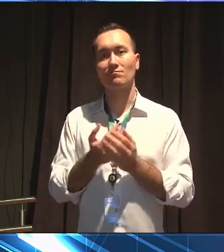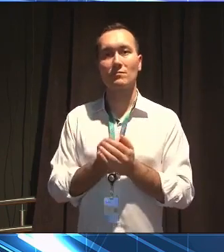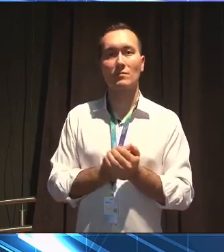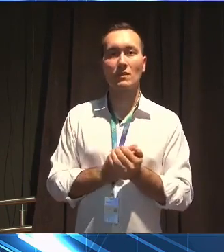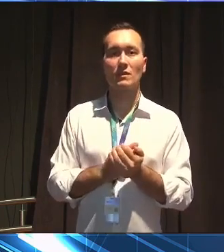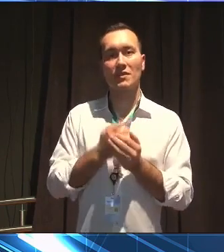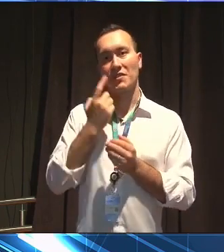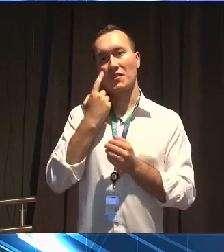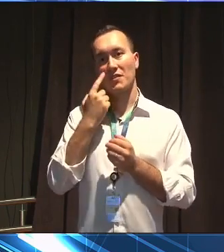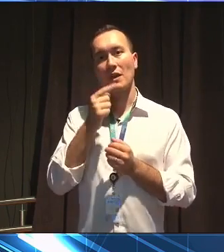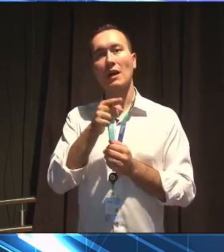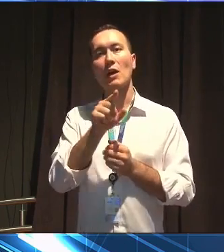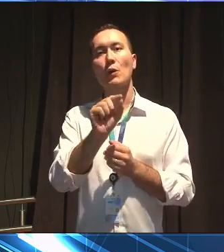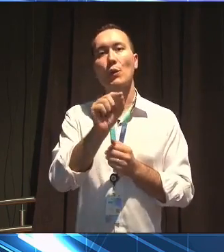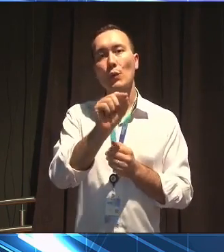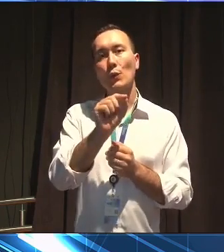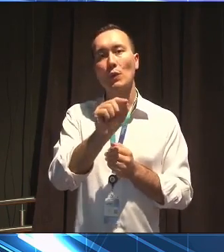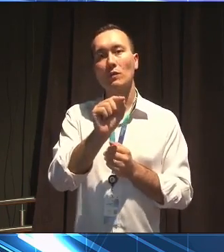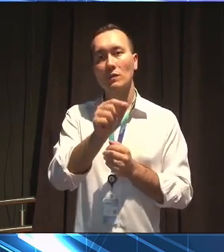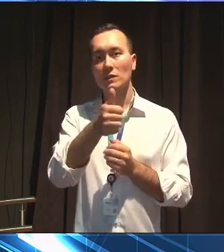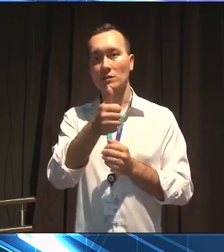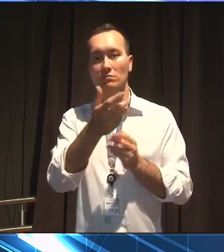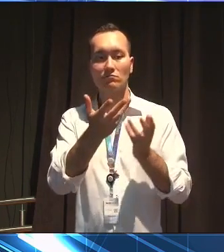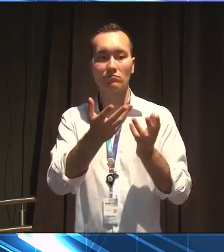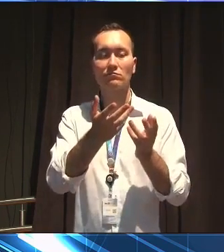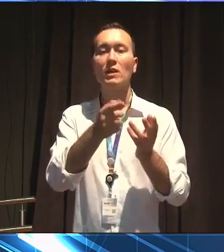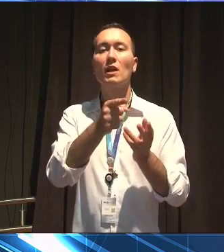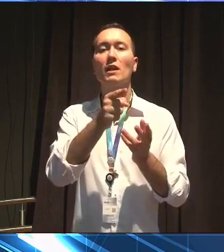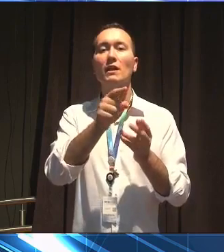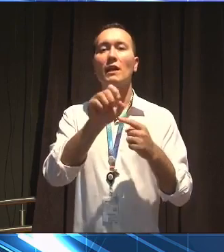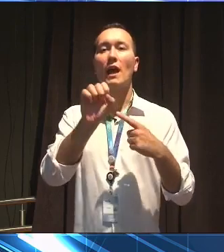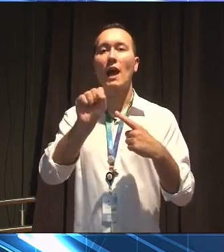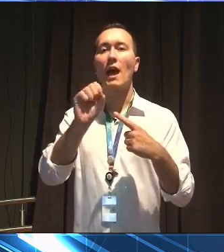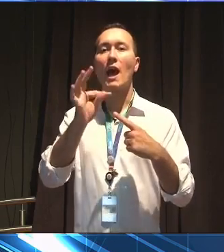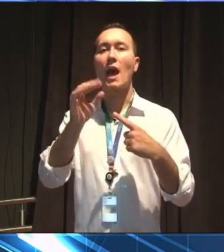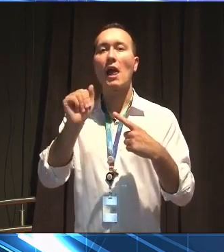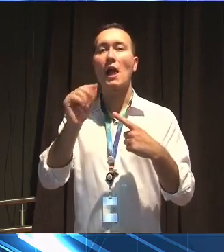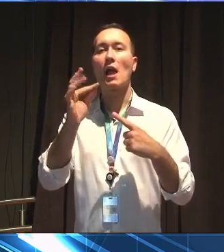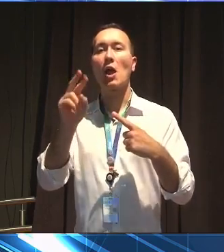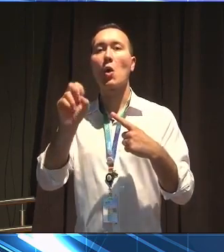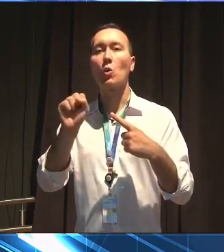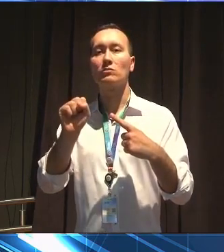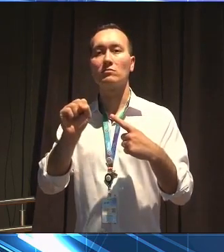nosso objetivo. Então, começando com cookies.